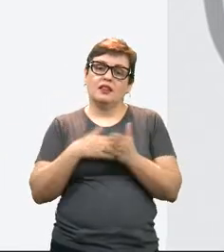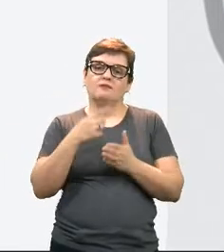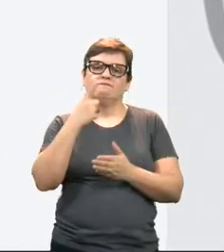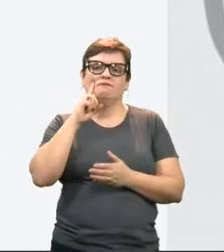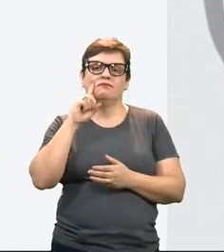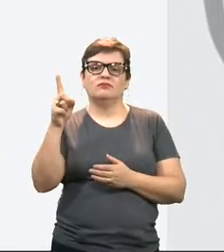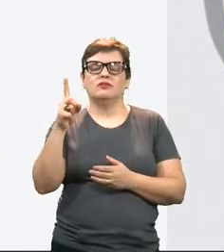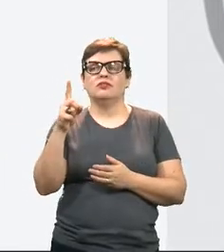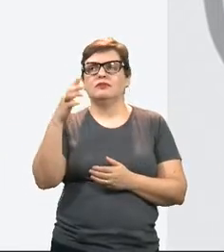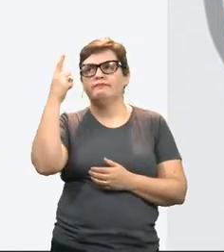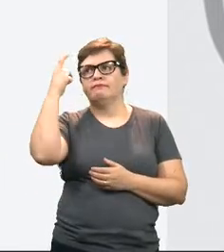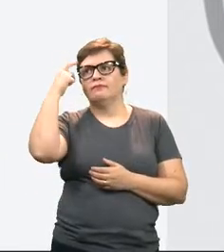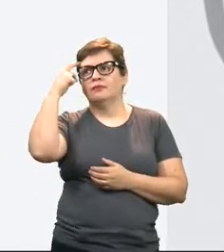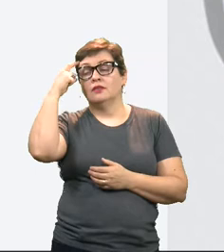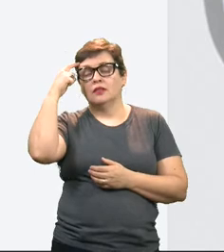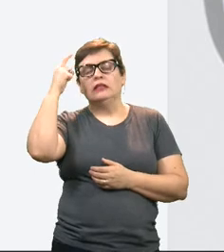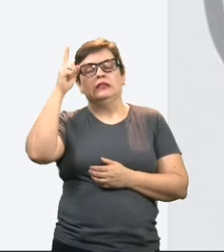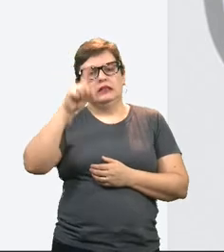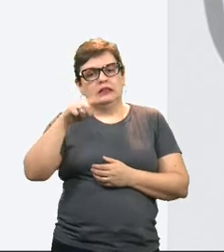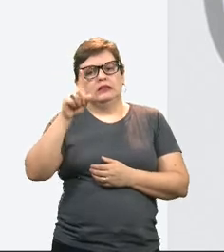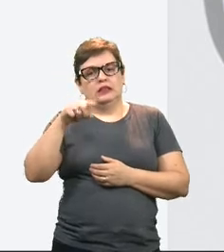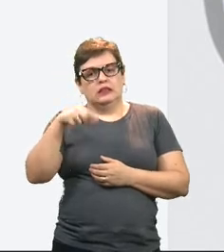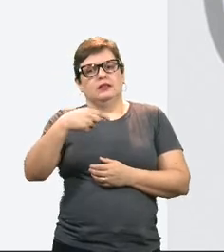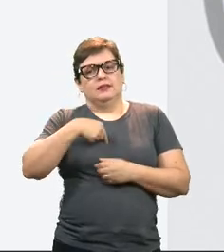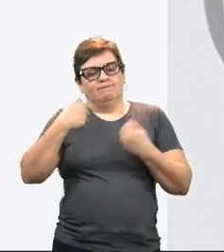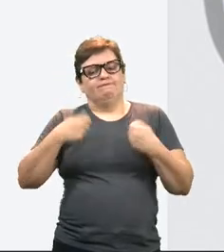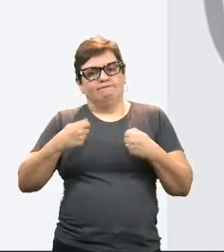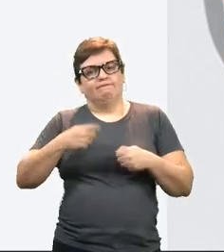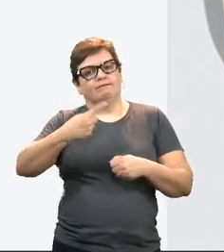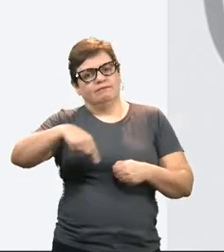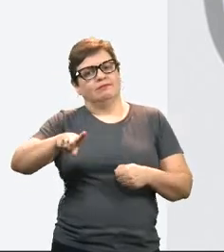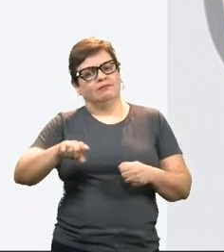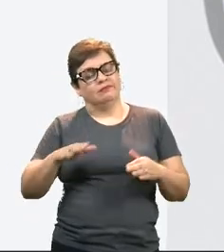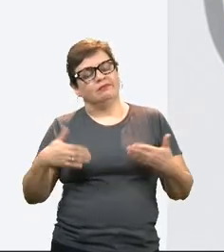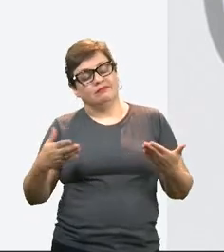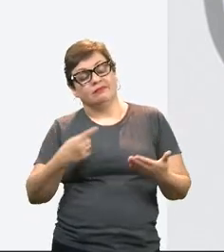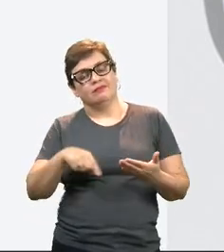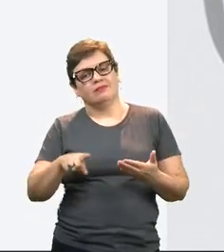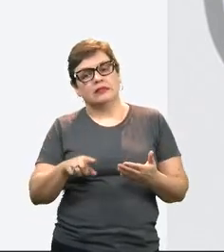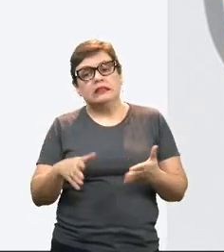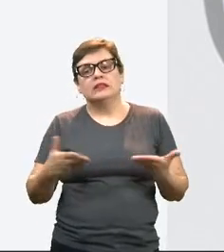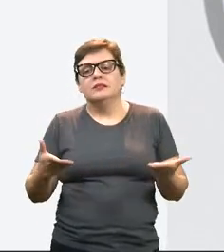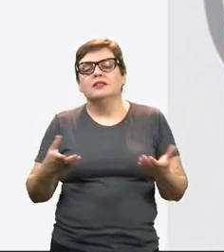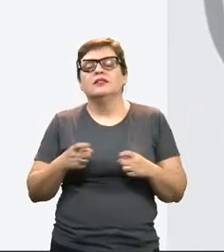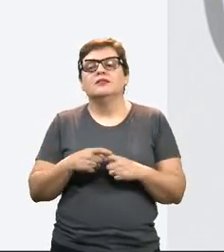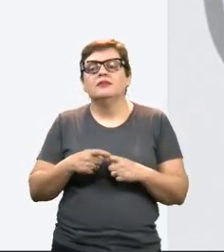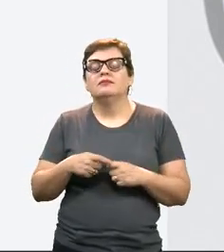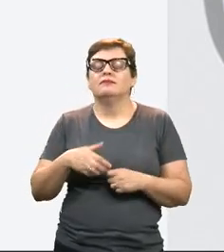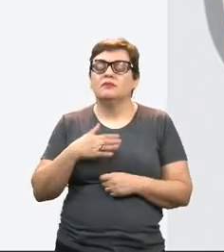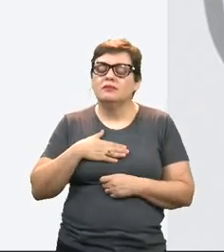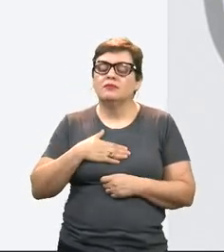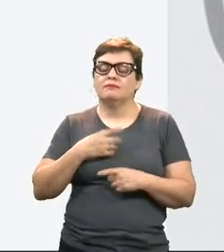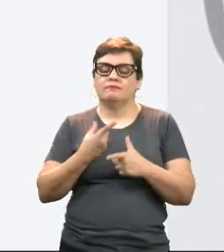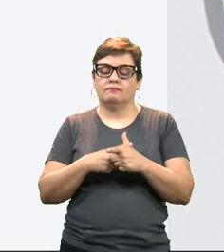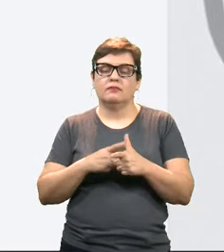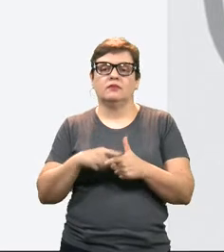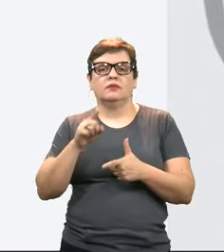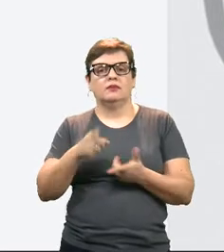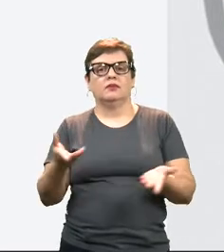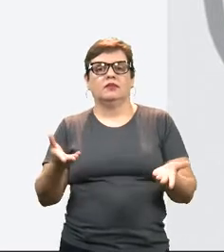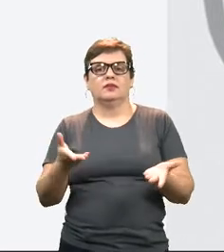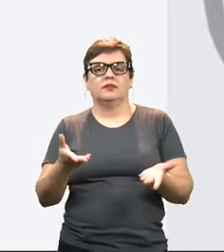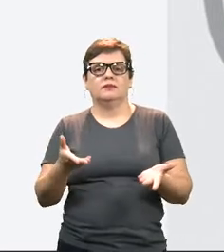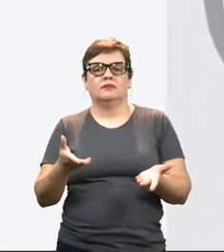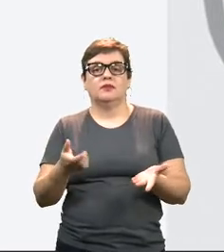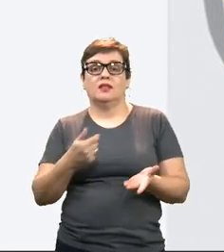falou, eu vou ter que ir lá. E foi. Então, doutor, minha situação é assim. E olha, eu